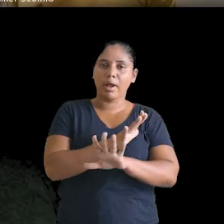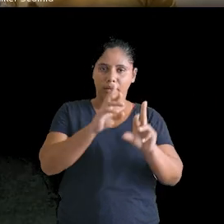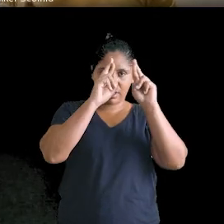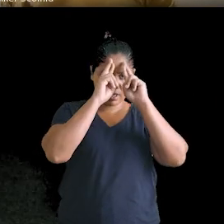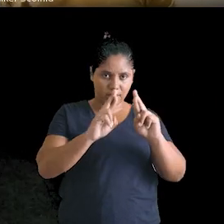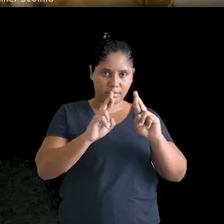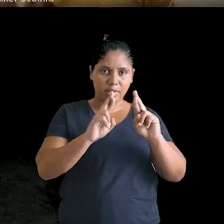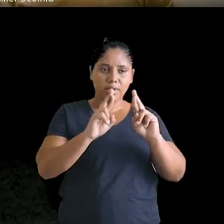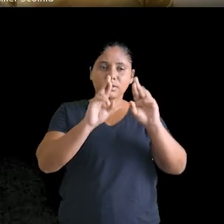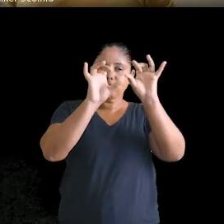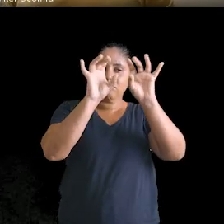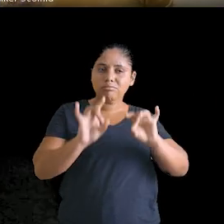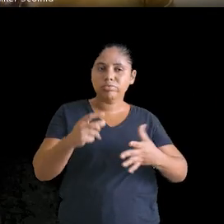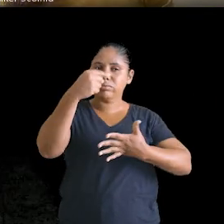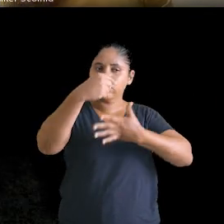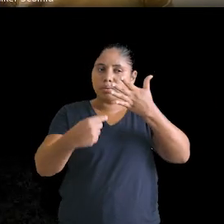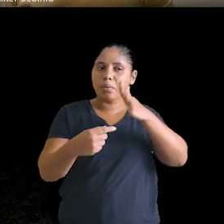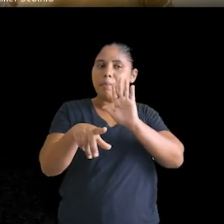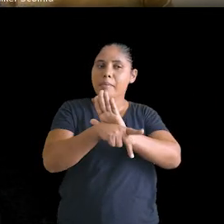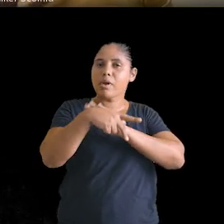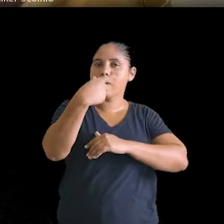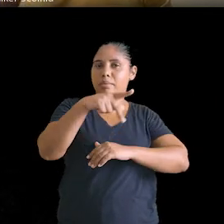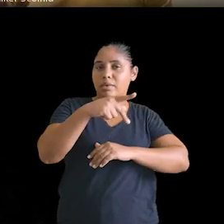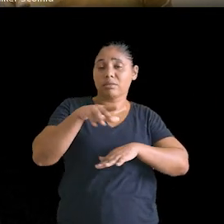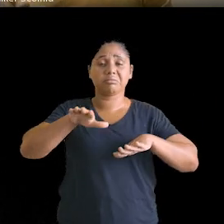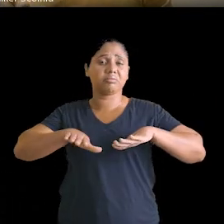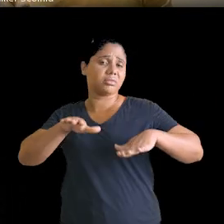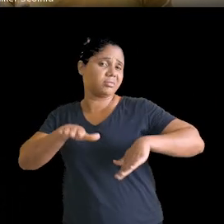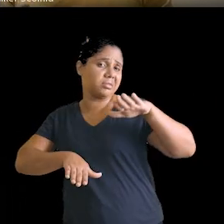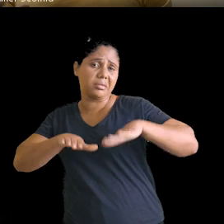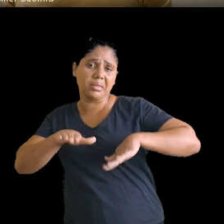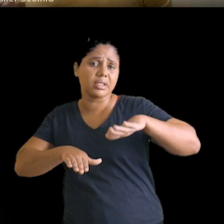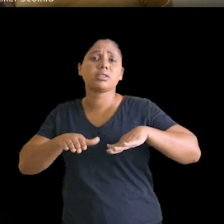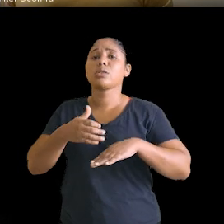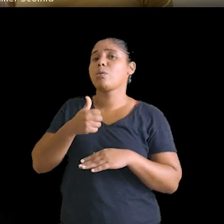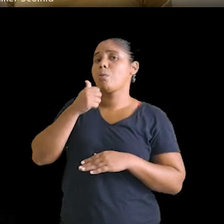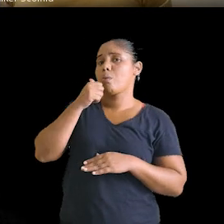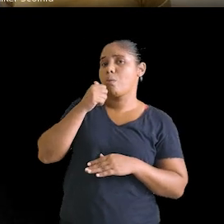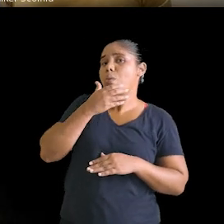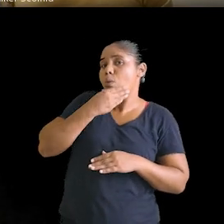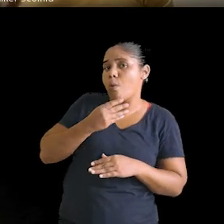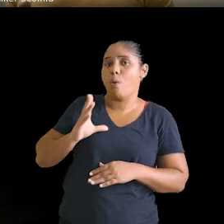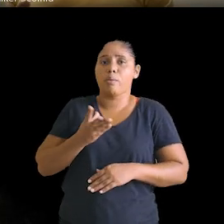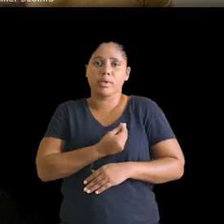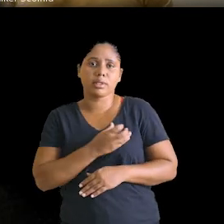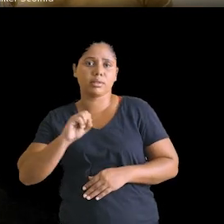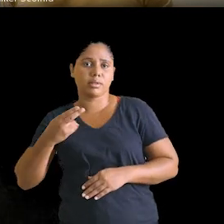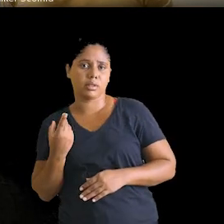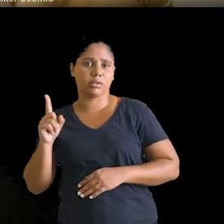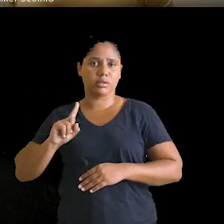as especificidades de cada pessoa, independentemente se for homem trans ou não, tá? Mas especificamente para os homens trans,